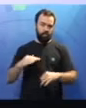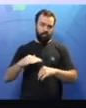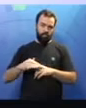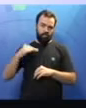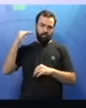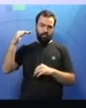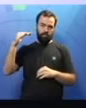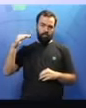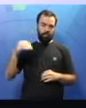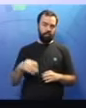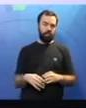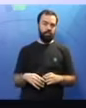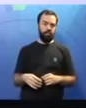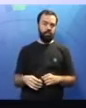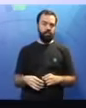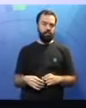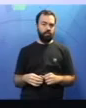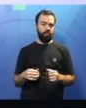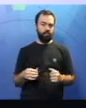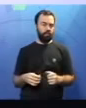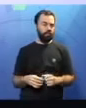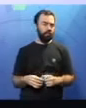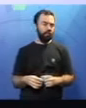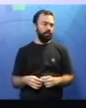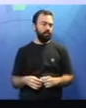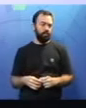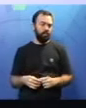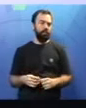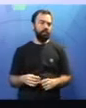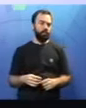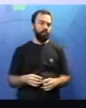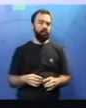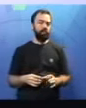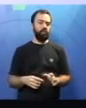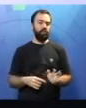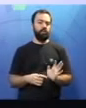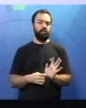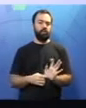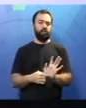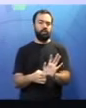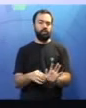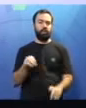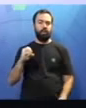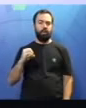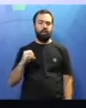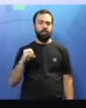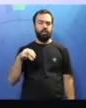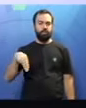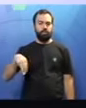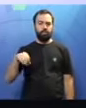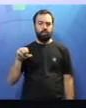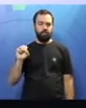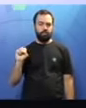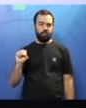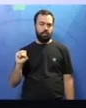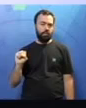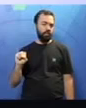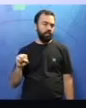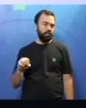da audição permitida. No caso, segundo a Organização Mundial de Saúde, a